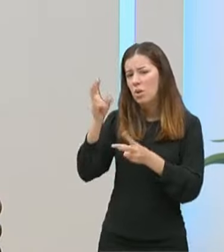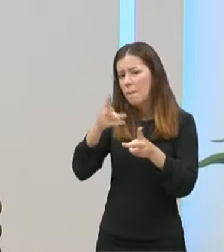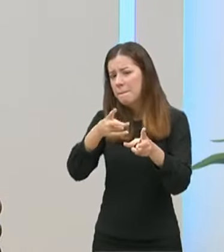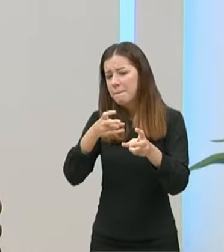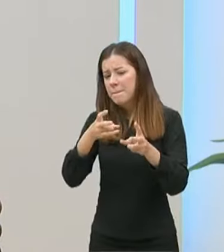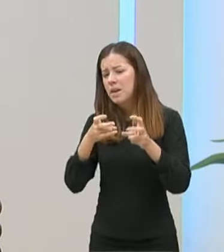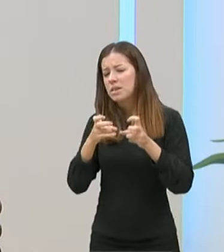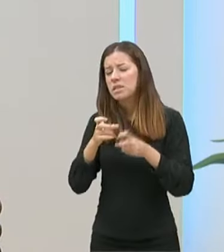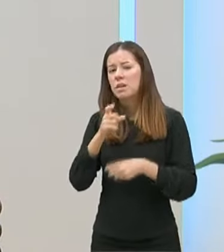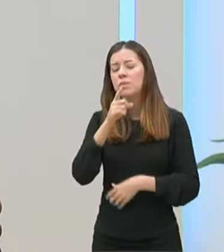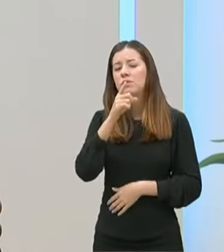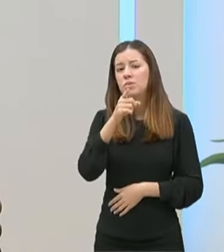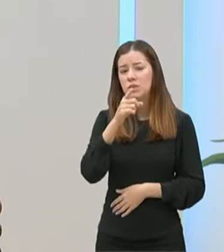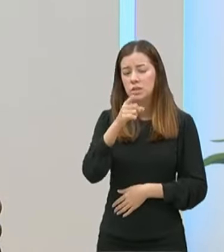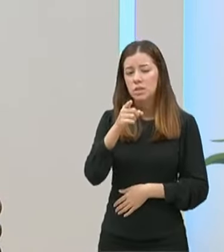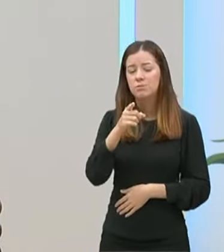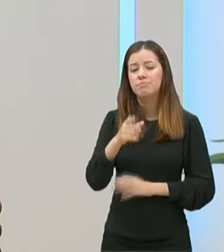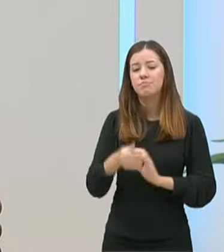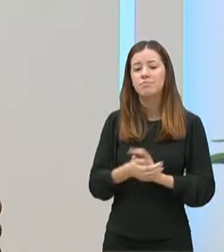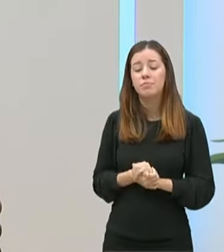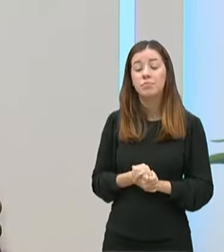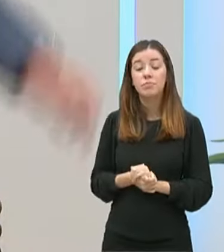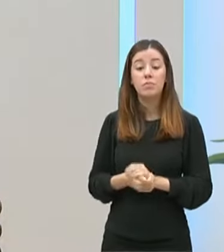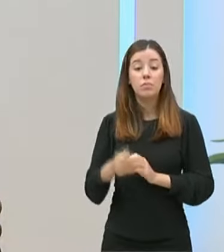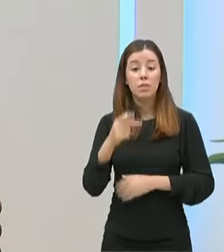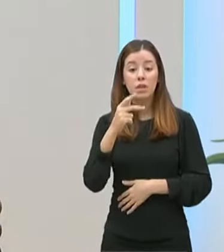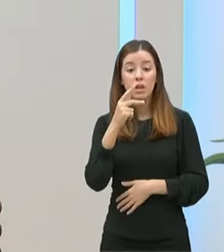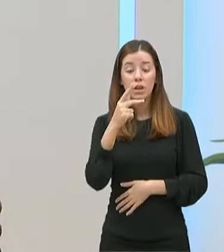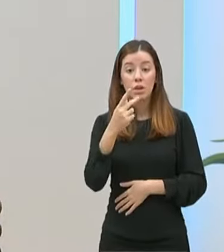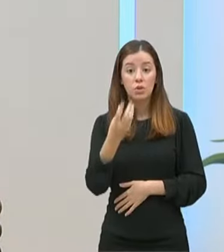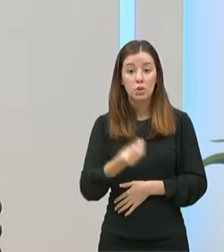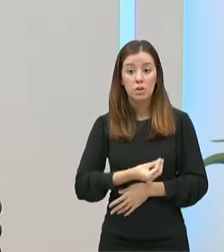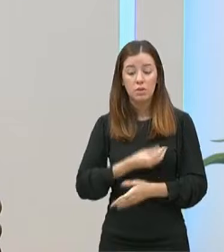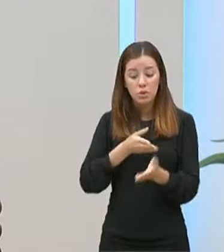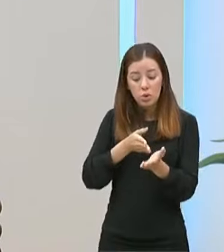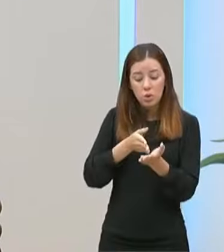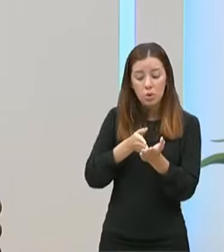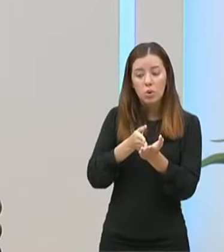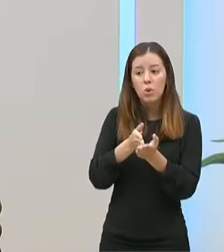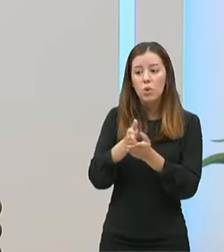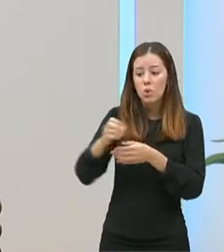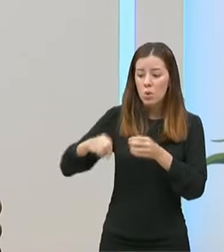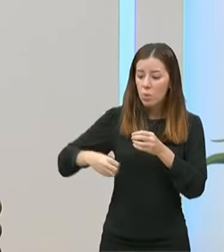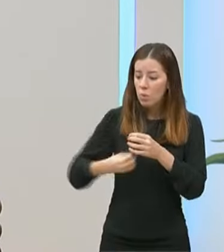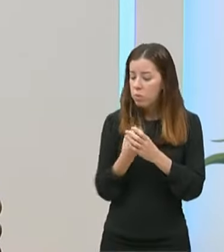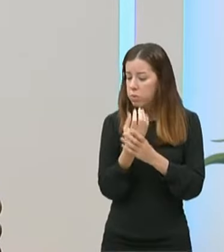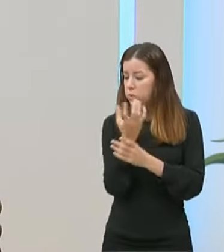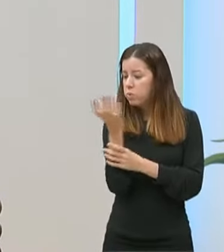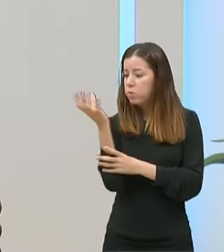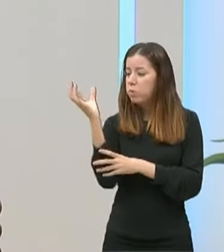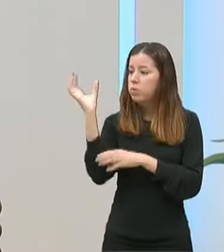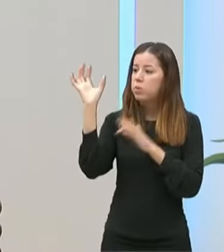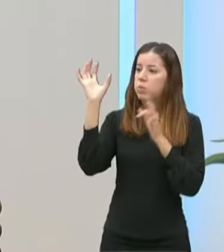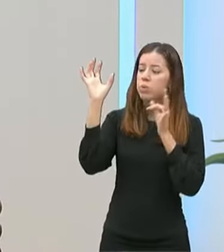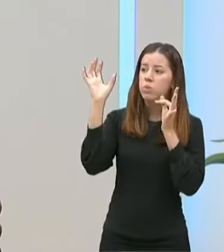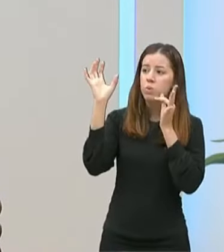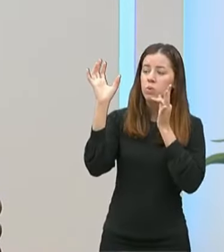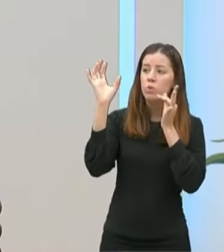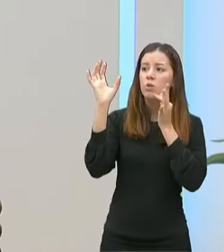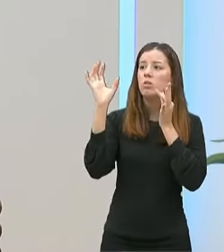te ouvindo, e os teus frutos sendo feito e produzido na vontade de Deus,